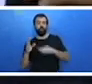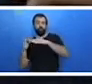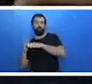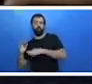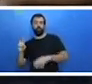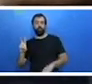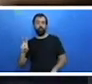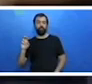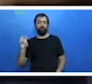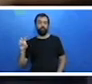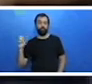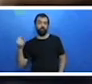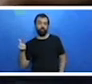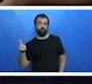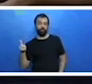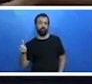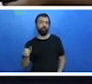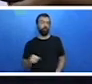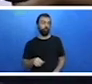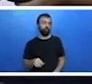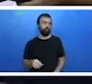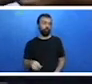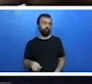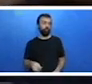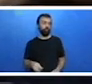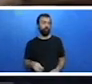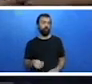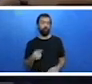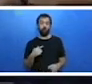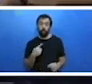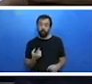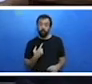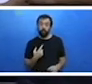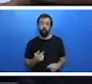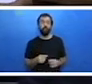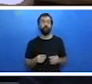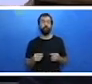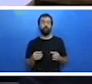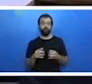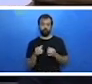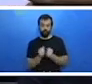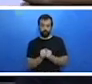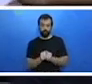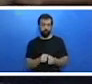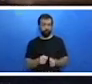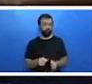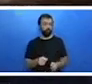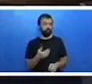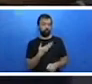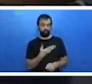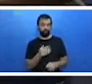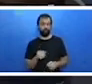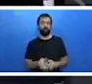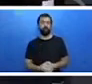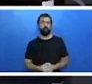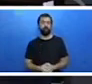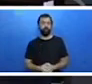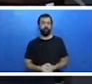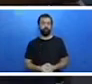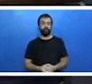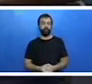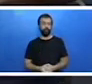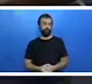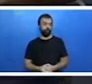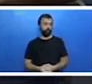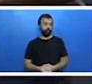vamos resolver atividades juntos, 1 até 4, da página 249 até